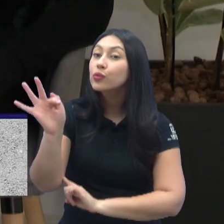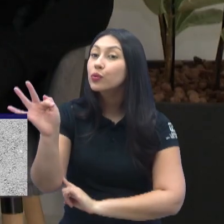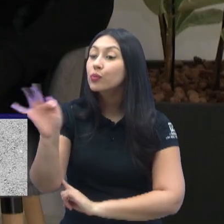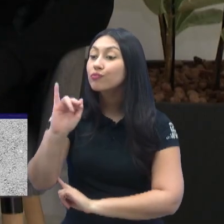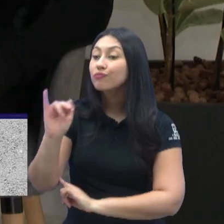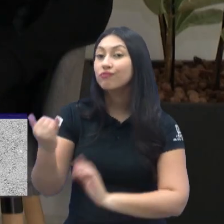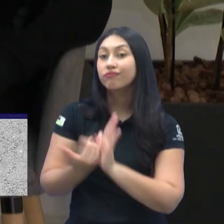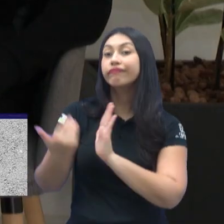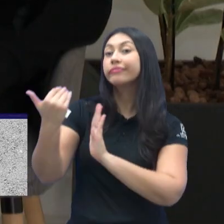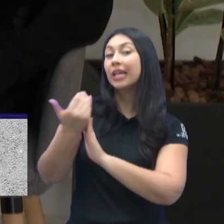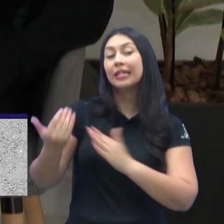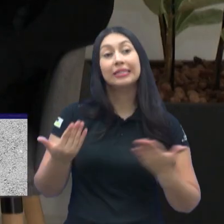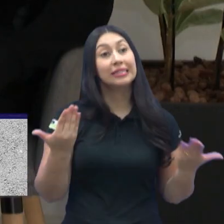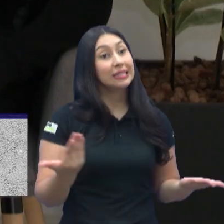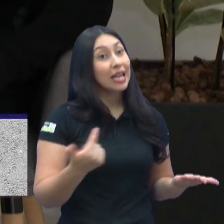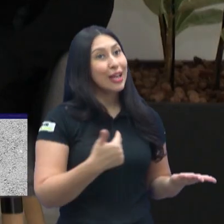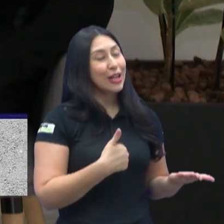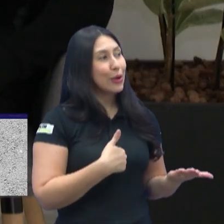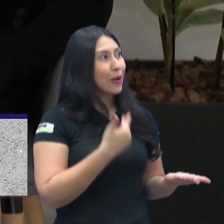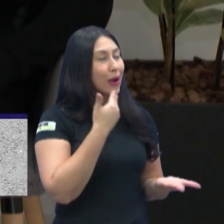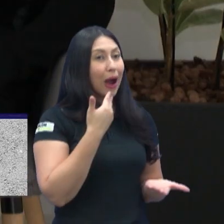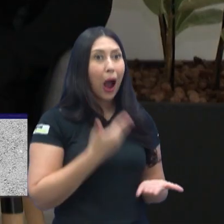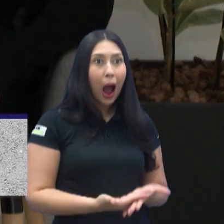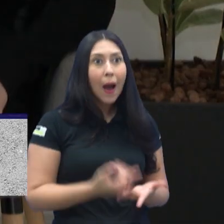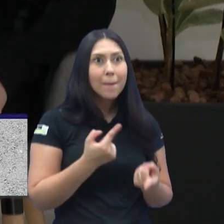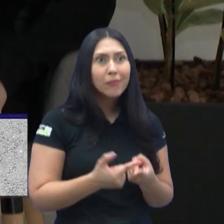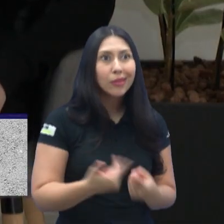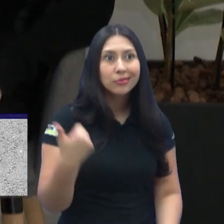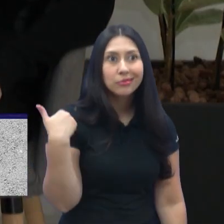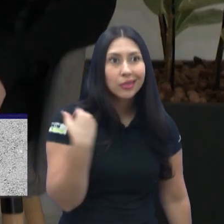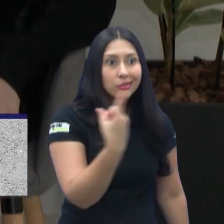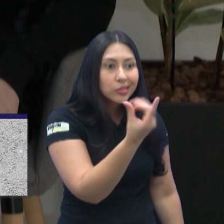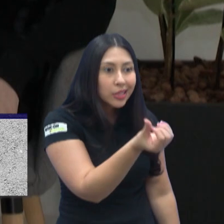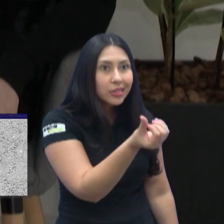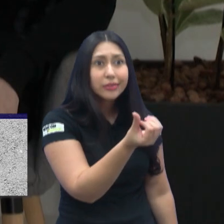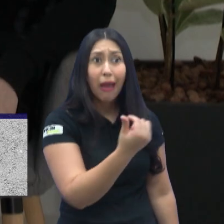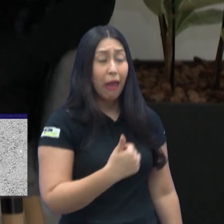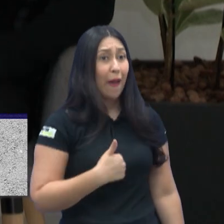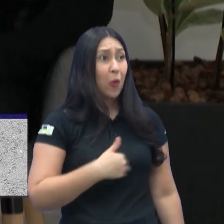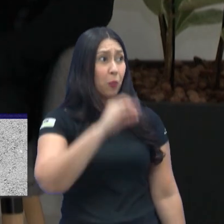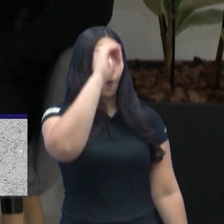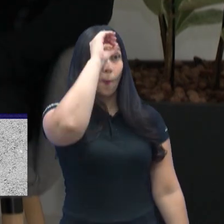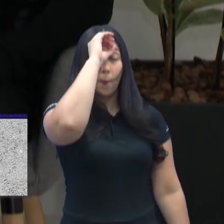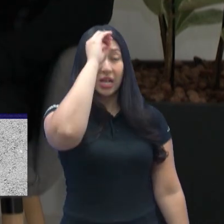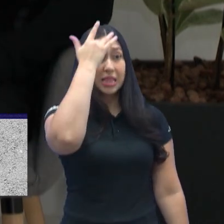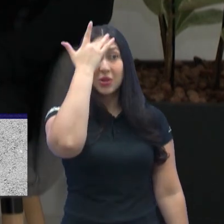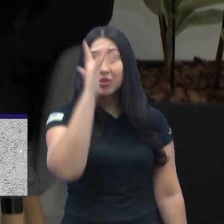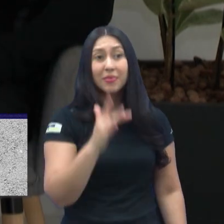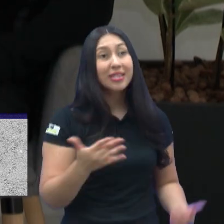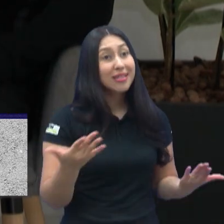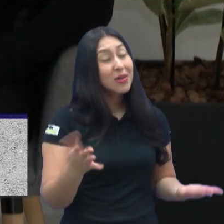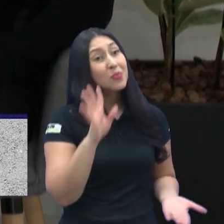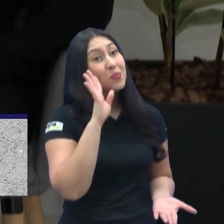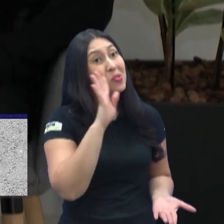Bom, gente, eu particularmente estou assim, chocada, porque com 16 anos eu nunca teria essa cabeça. Então, Christian, muito legal a sua